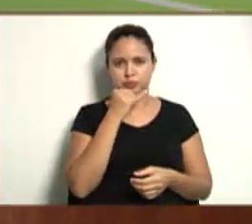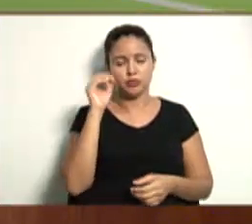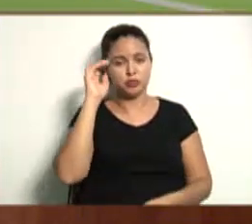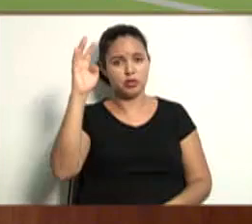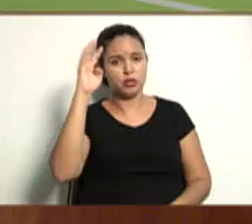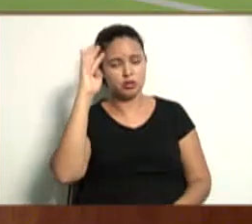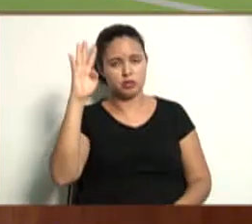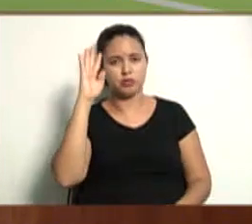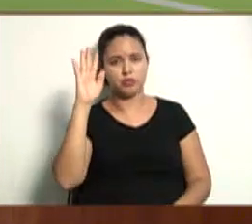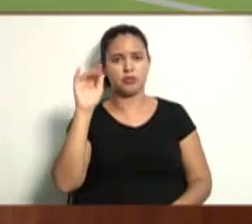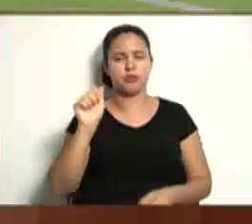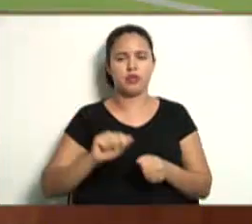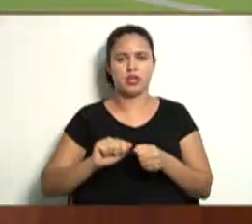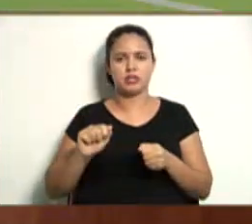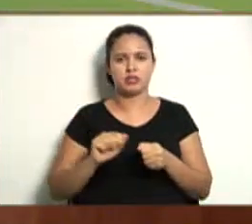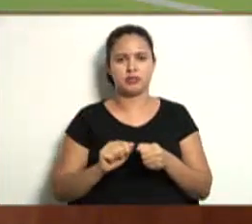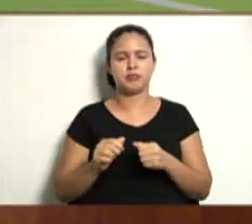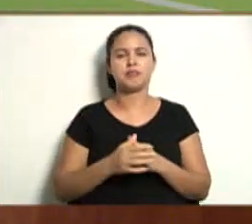faz. Fique olhando.